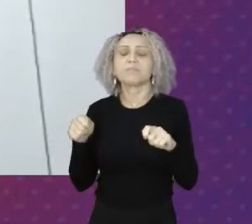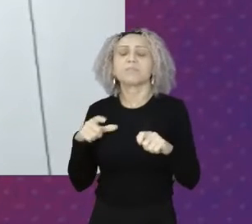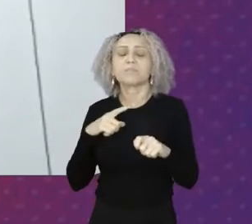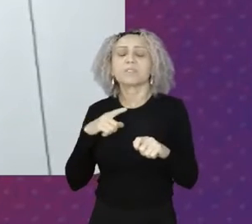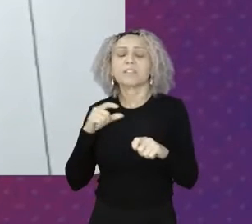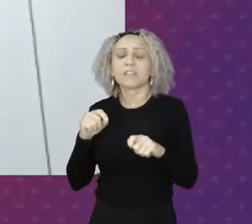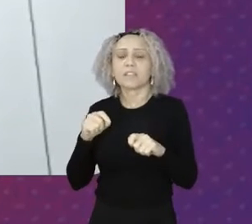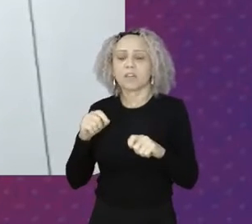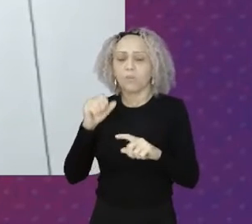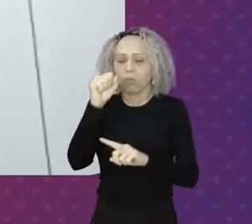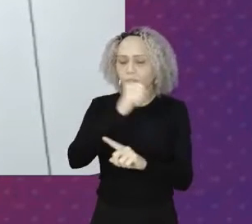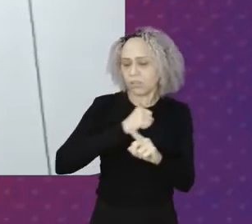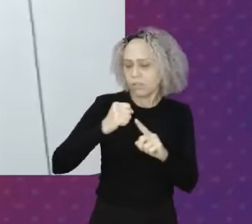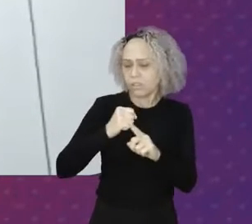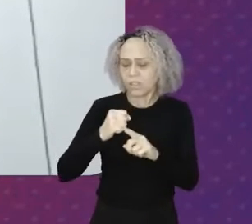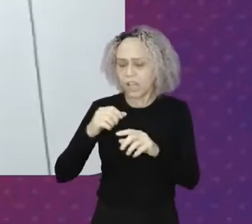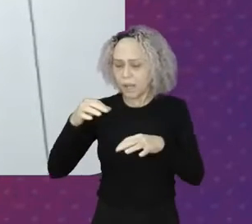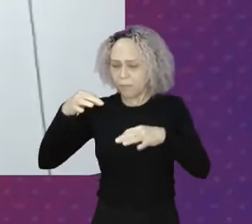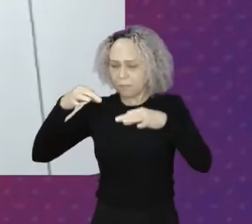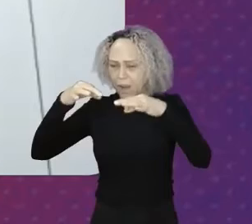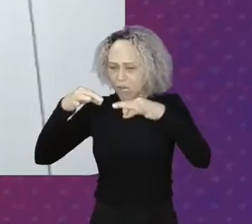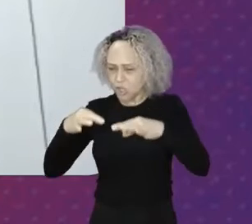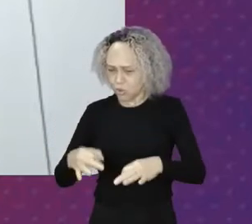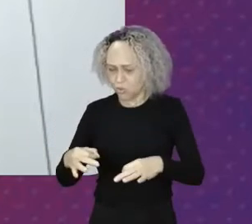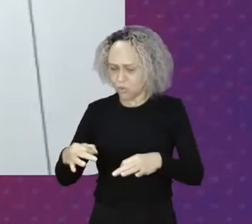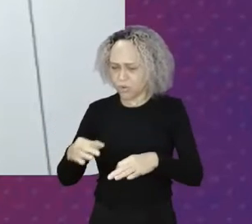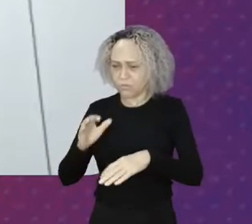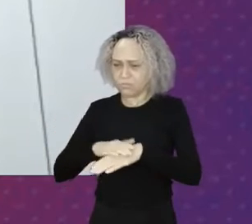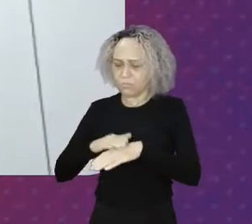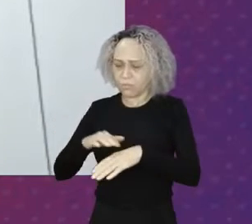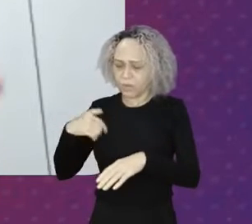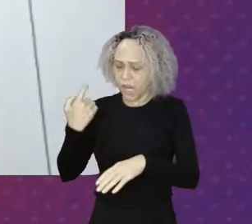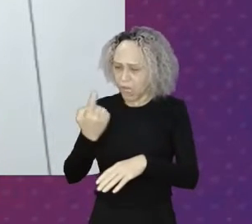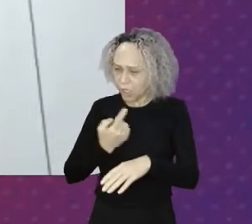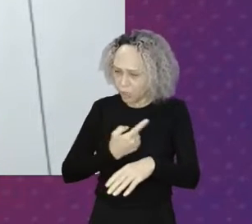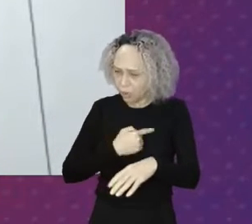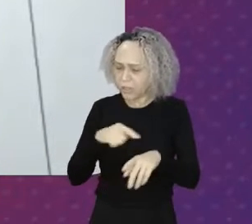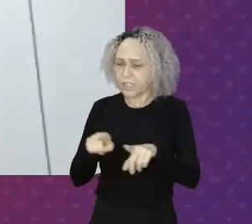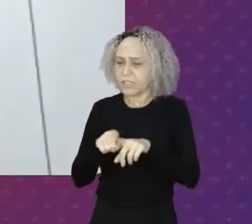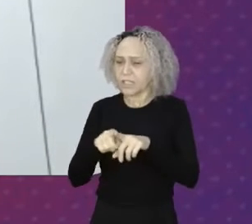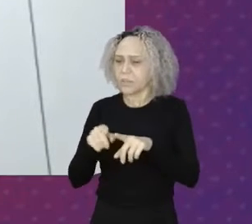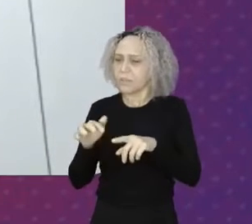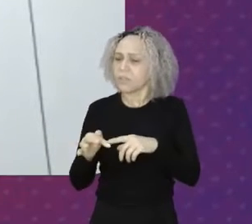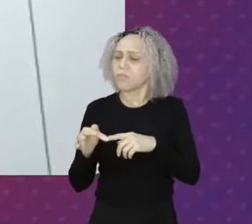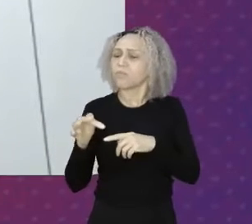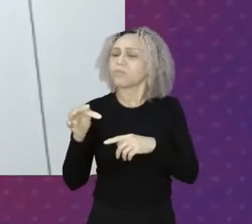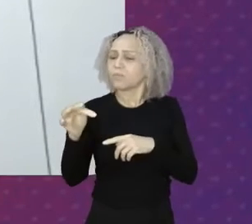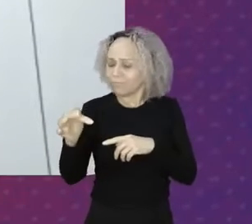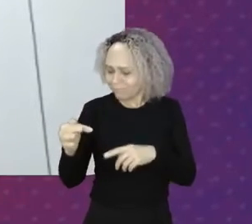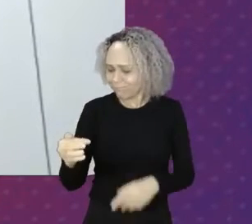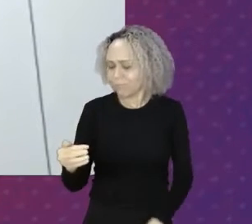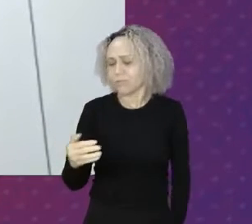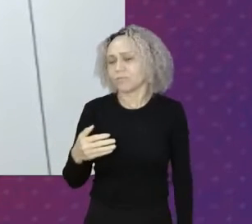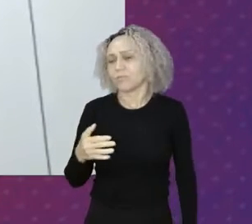justa para nós e para os que ainda virão, né, para as nossas filhas,